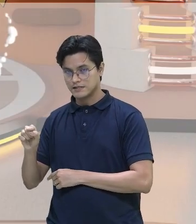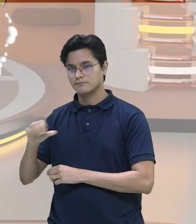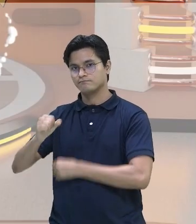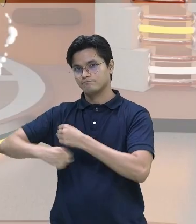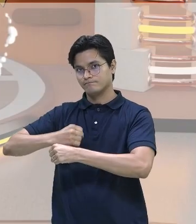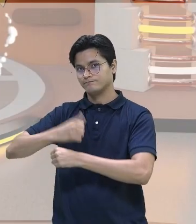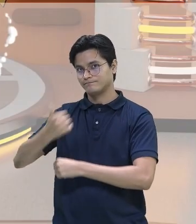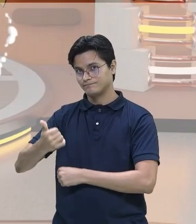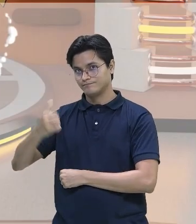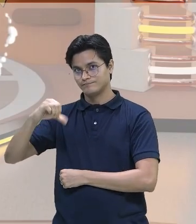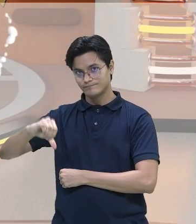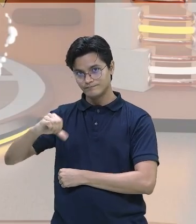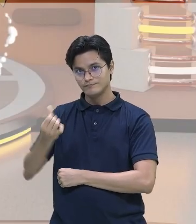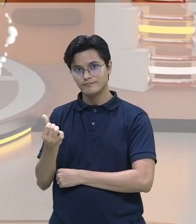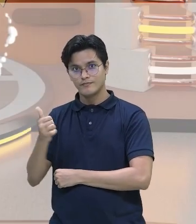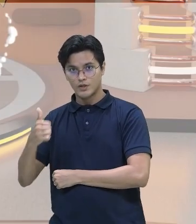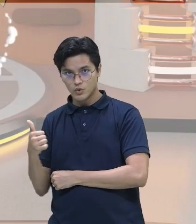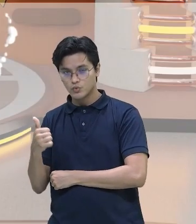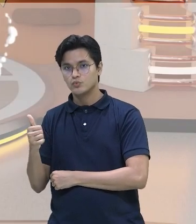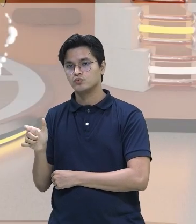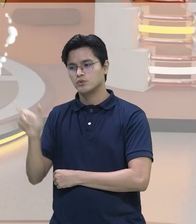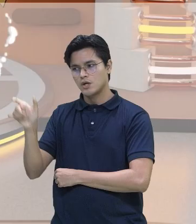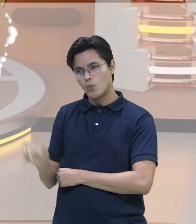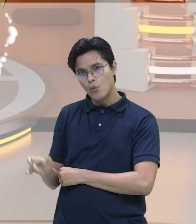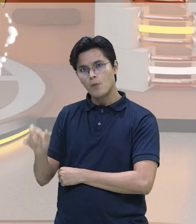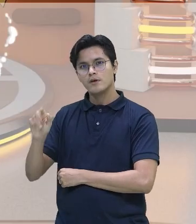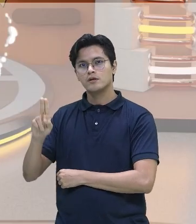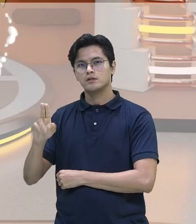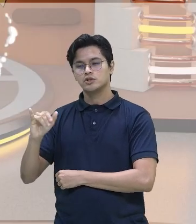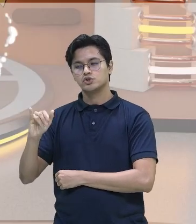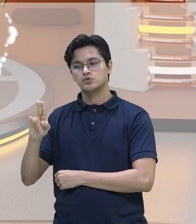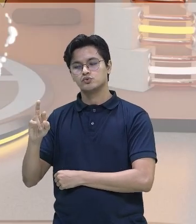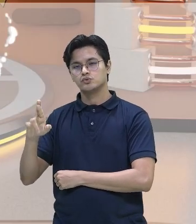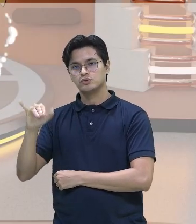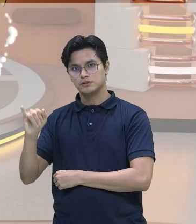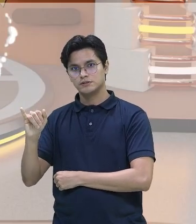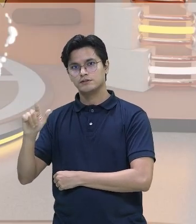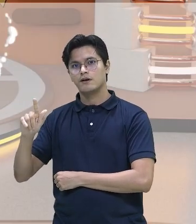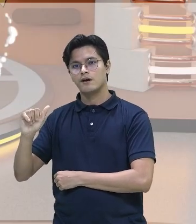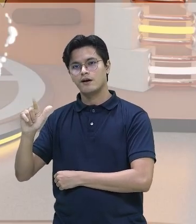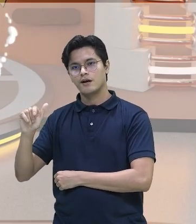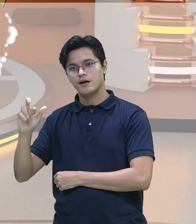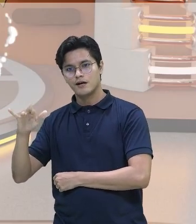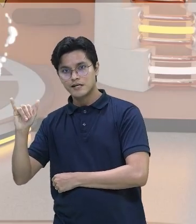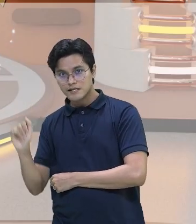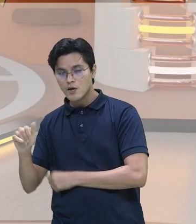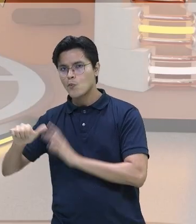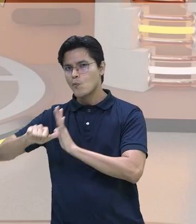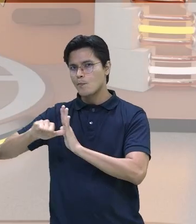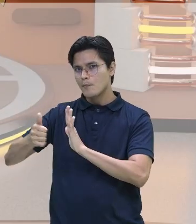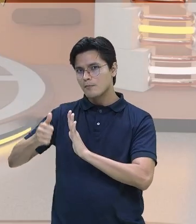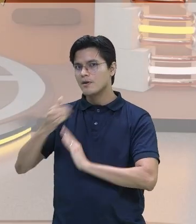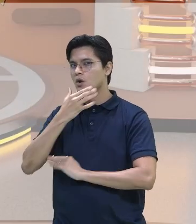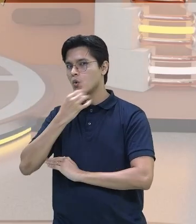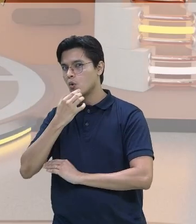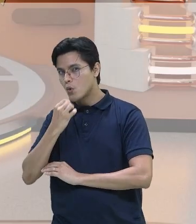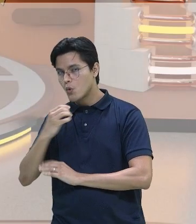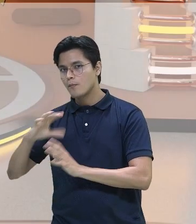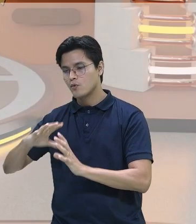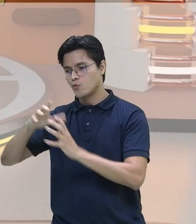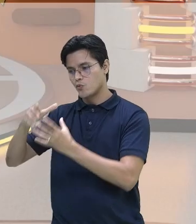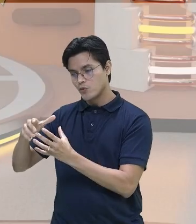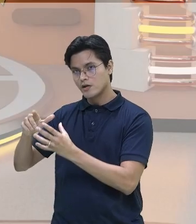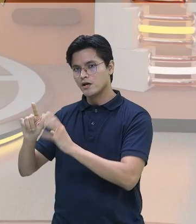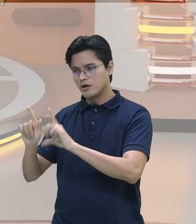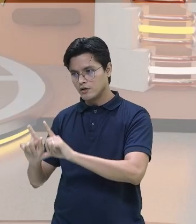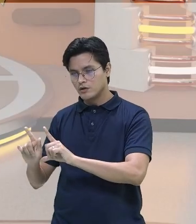torna o primeiro homem a viajar ao espaço na missão Vostok 1. E aí a gente tem em 65 e 66